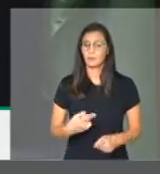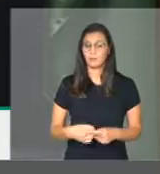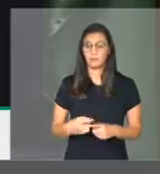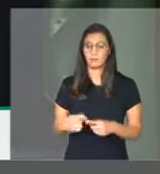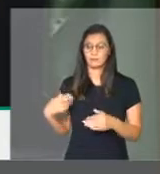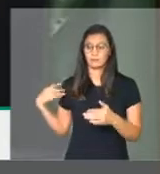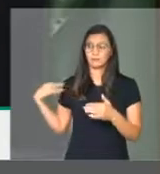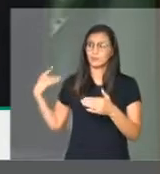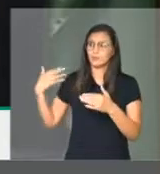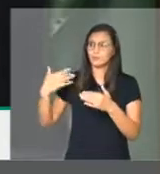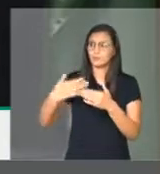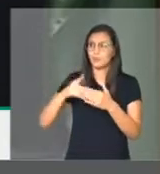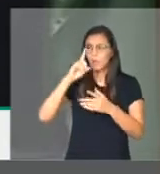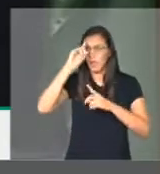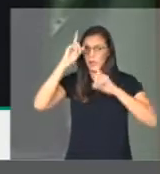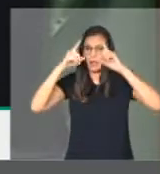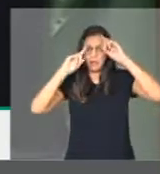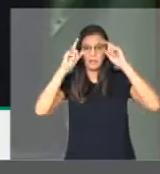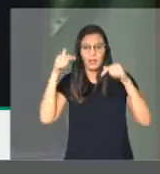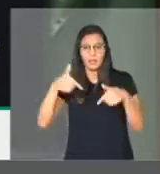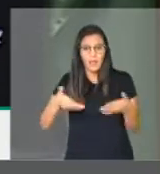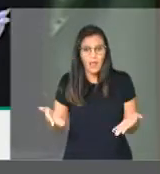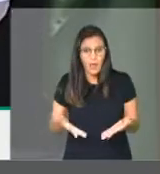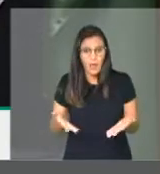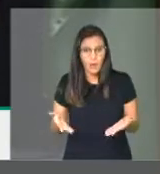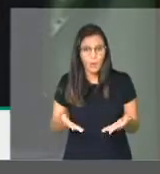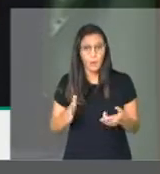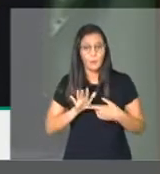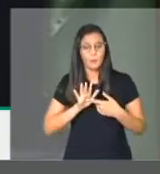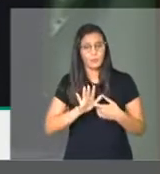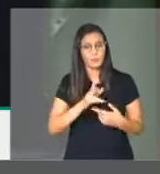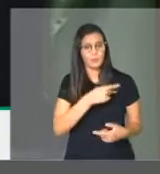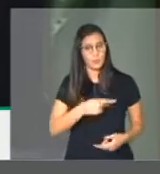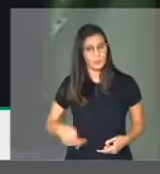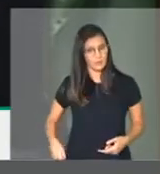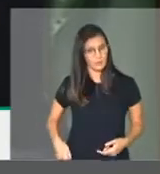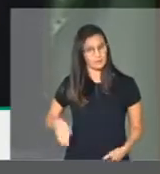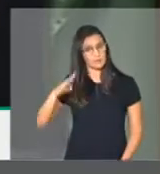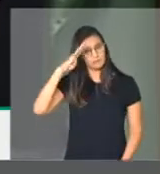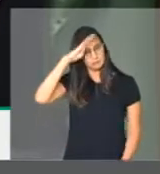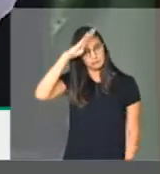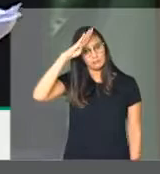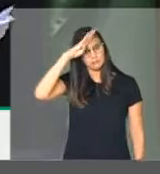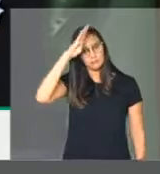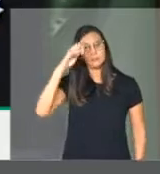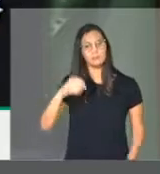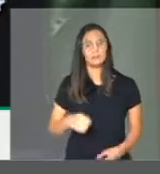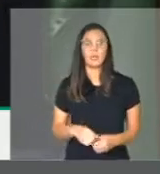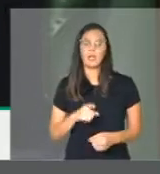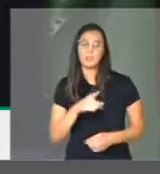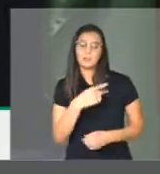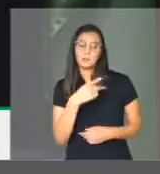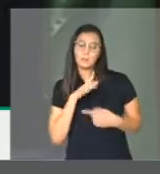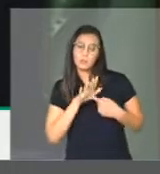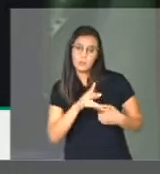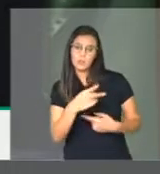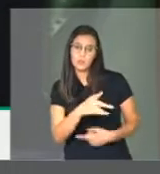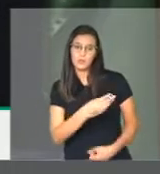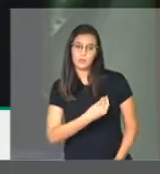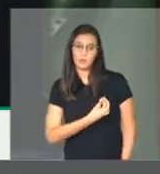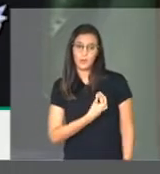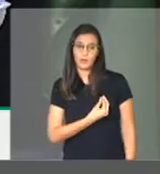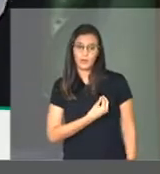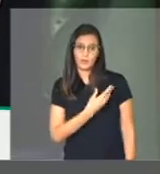de ideias que até aqui sustentou o presidente eleito, ao longo da sua já longeva vida pública, por 28 anos